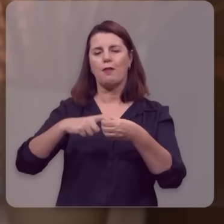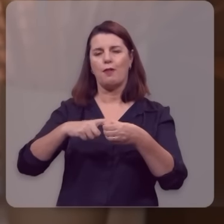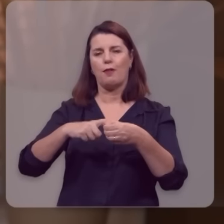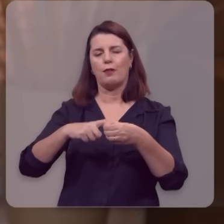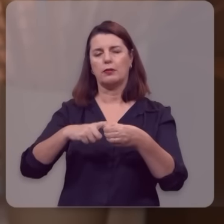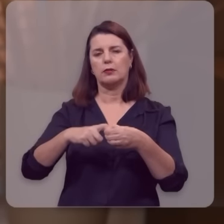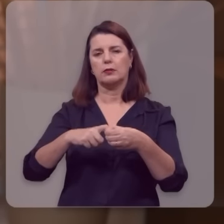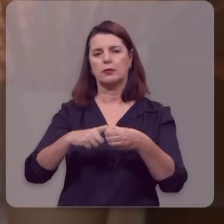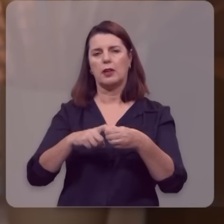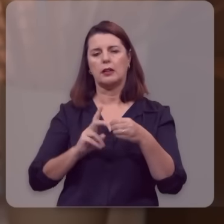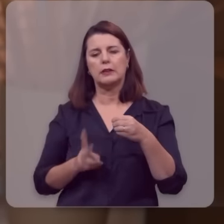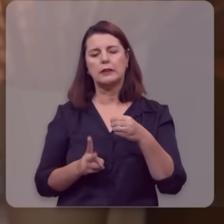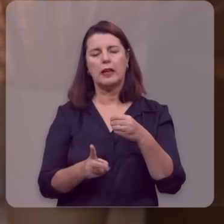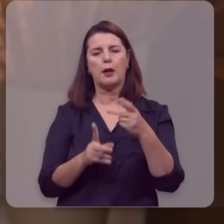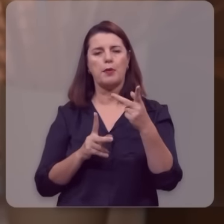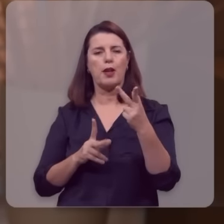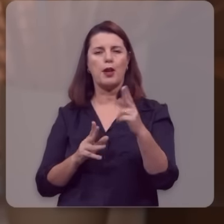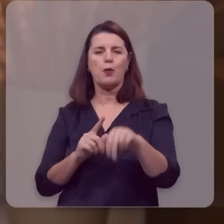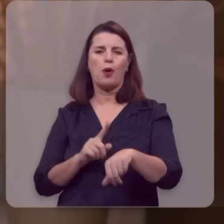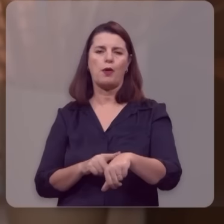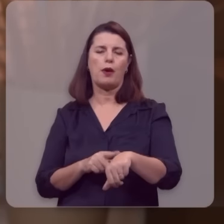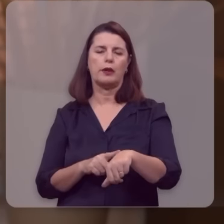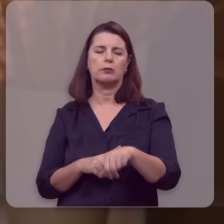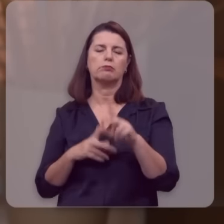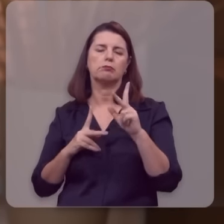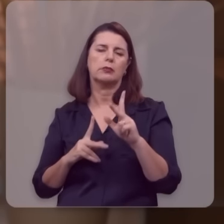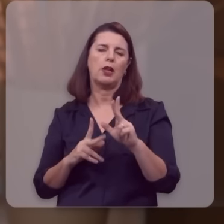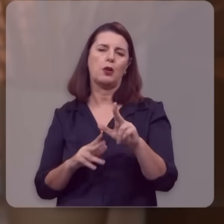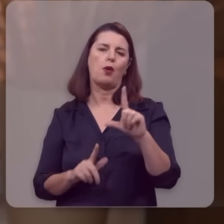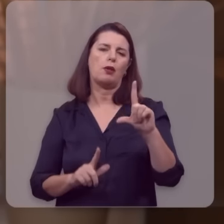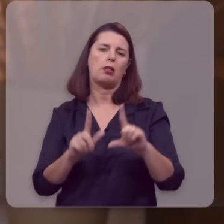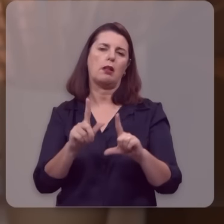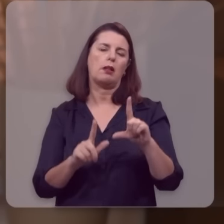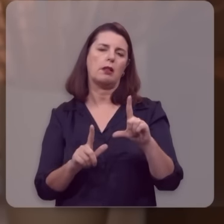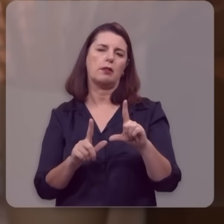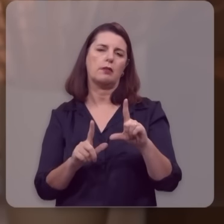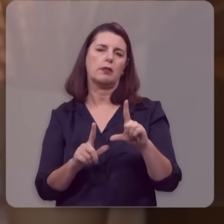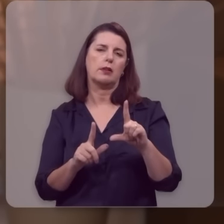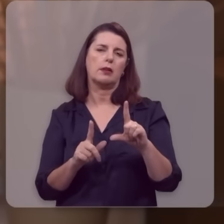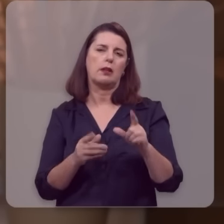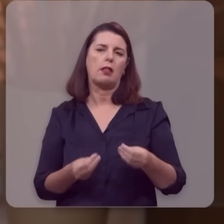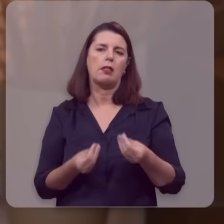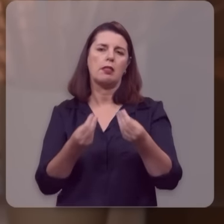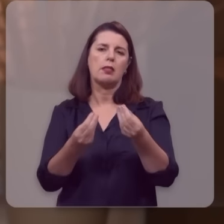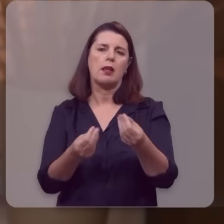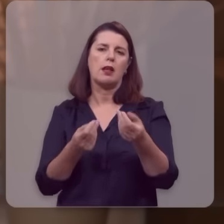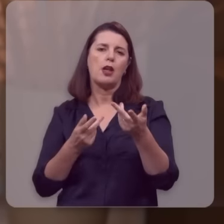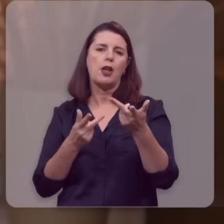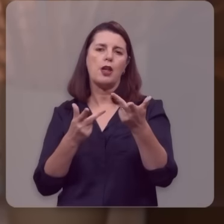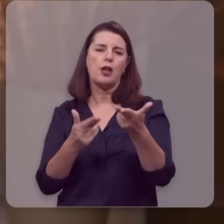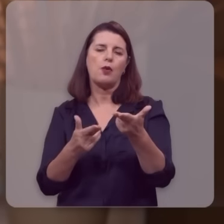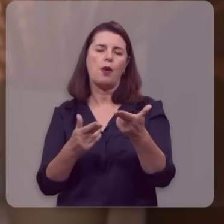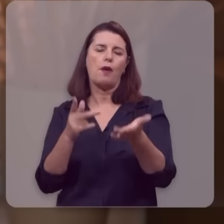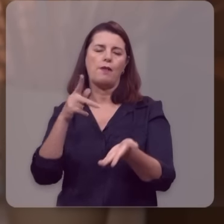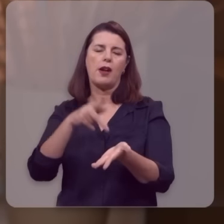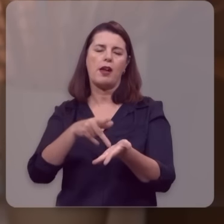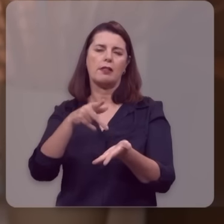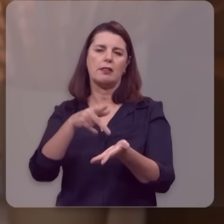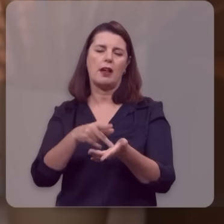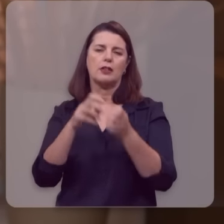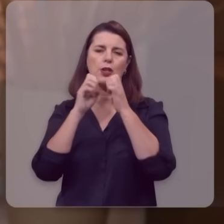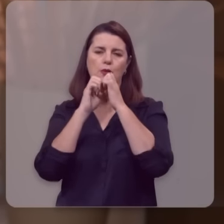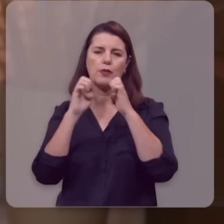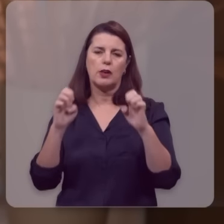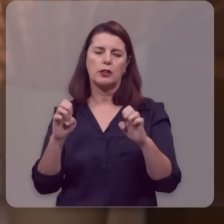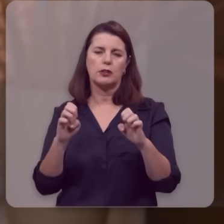estaremos de volta sempre neste mesmo horário neste mesmo canal trazendo as mesmas verdades do